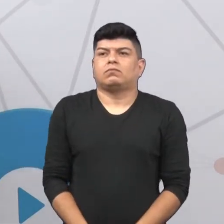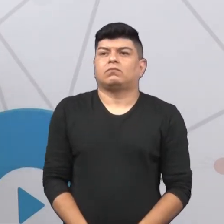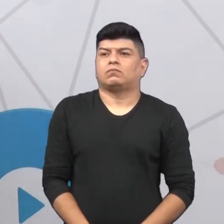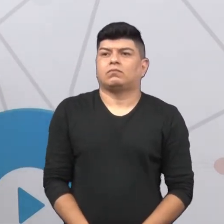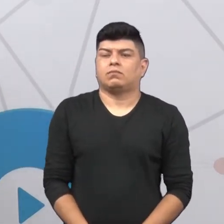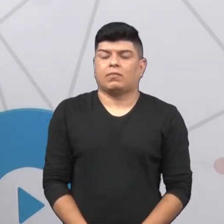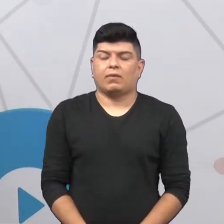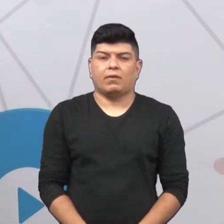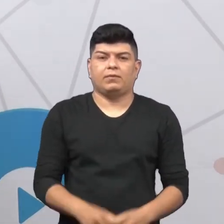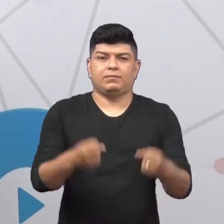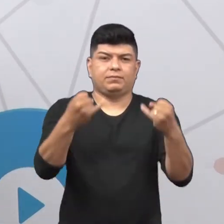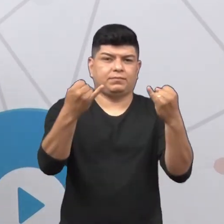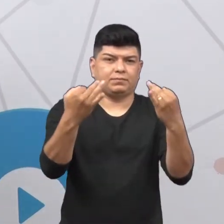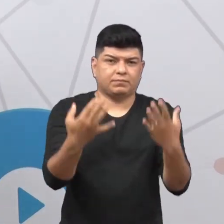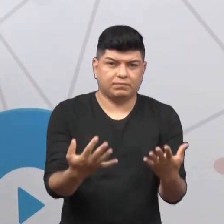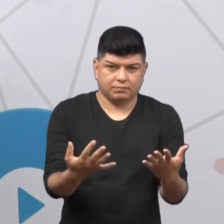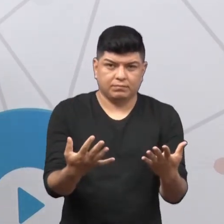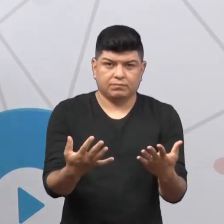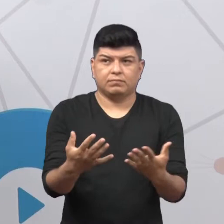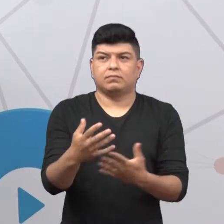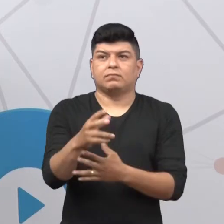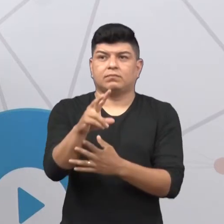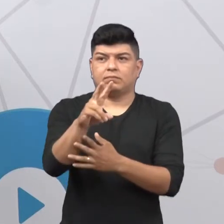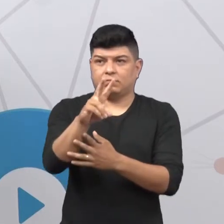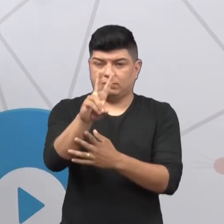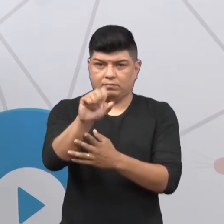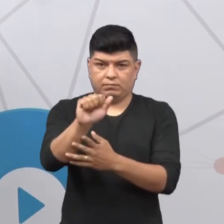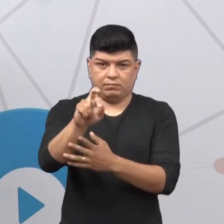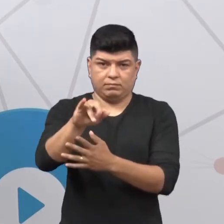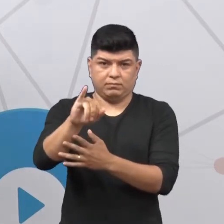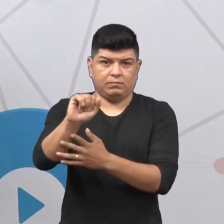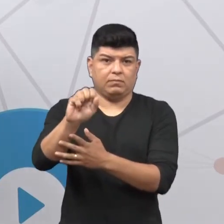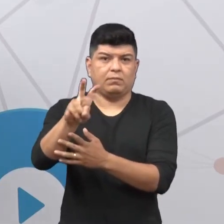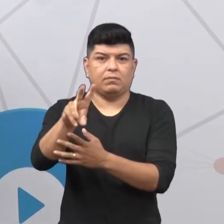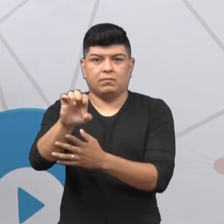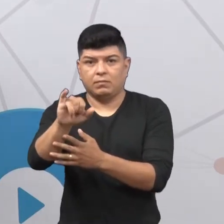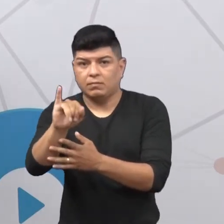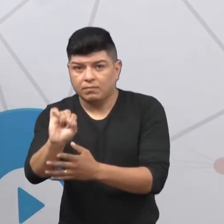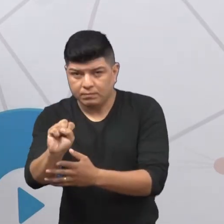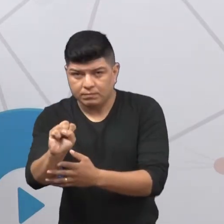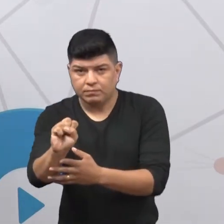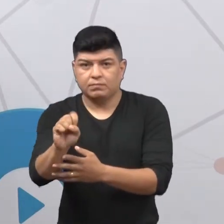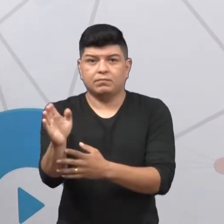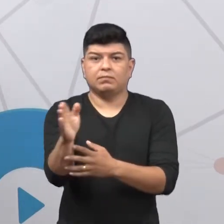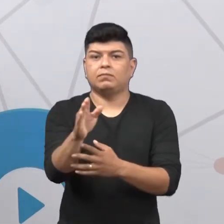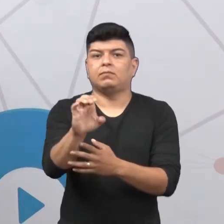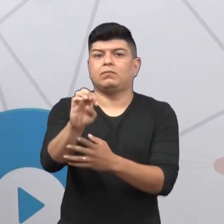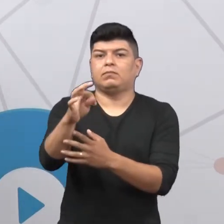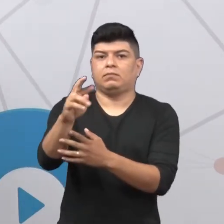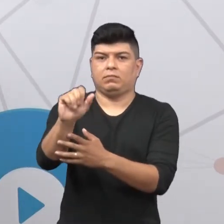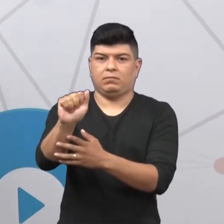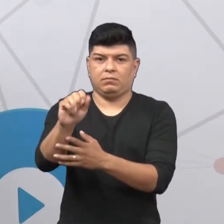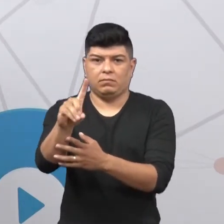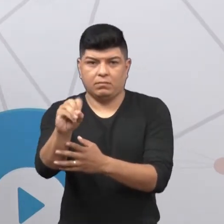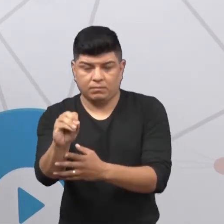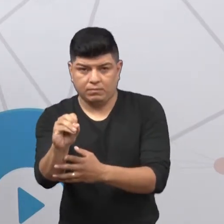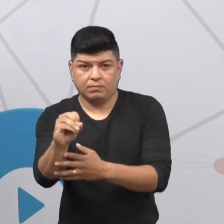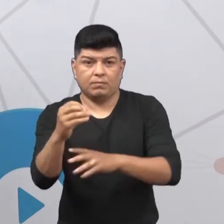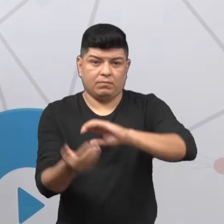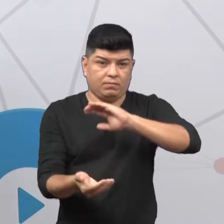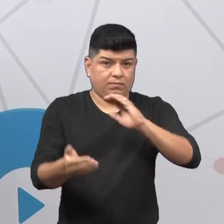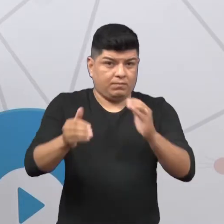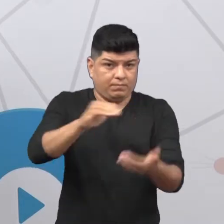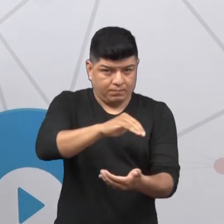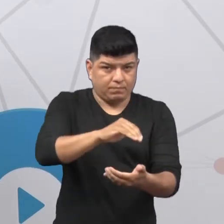Quando se fala das variáveis de estado, nós vamos hoje observar com mais clareza as